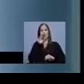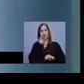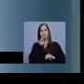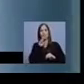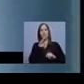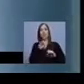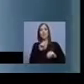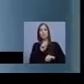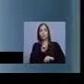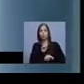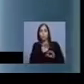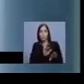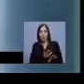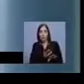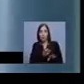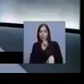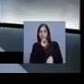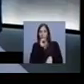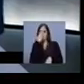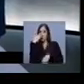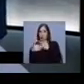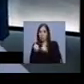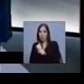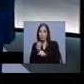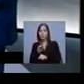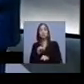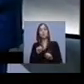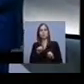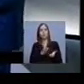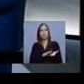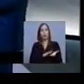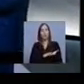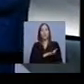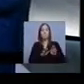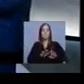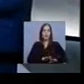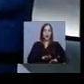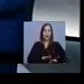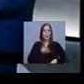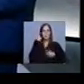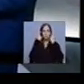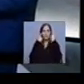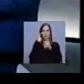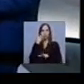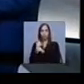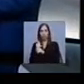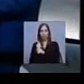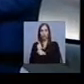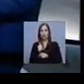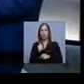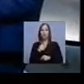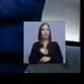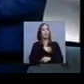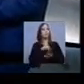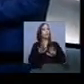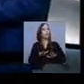ver o que é possível continuar só tá muito bem demonstrado isso e é muito engraçado que parar e impedir o pensamento ou seja não pararmos baixos